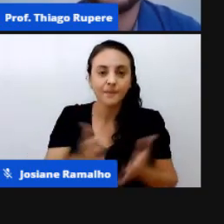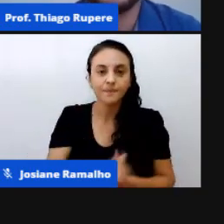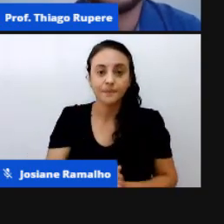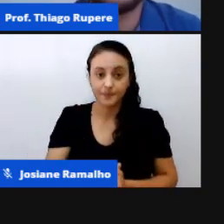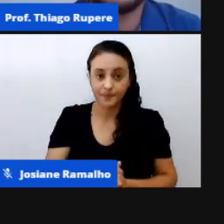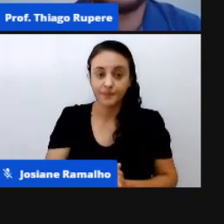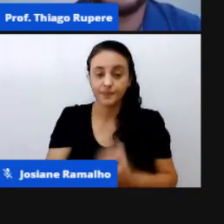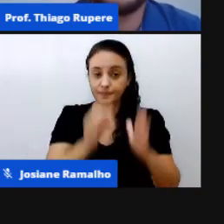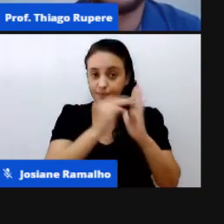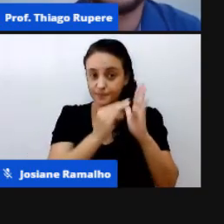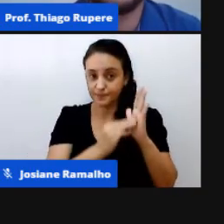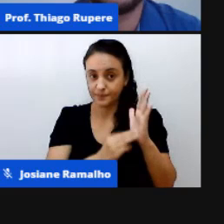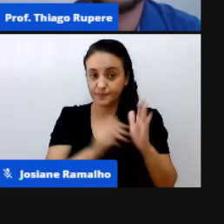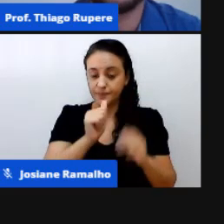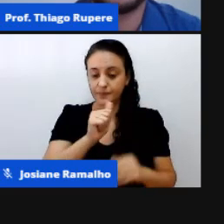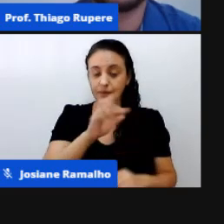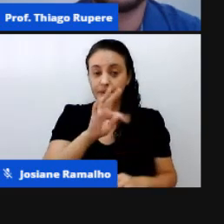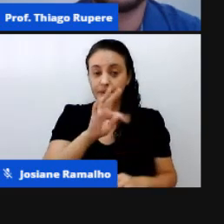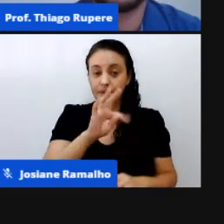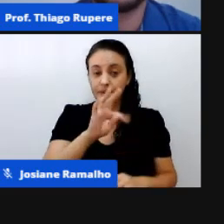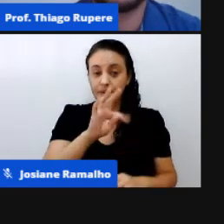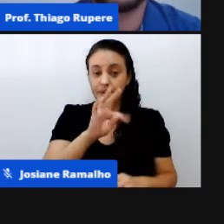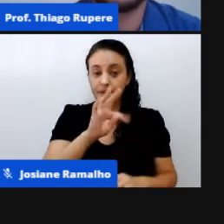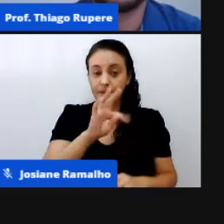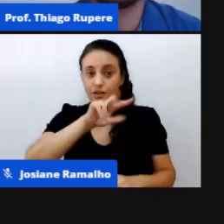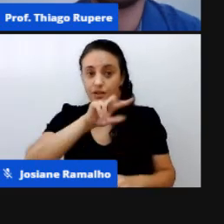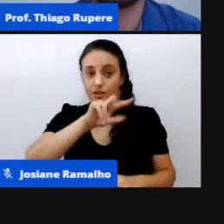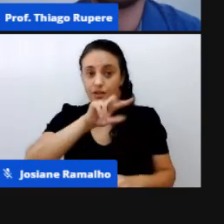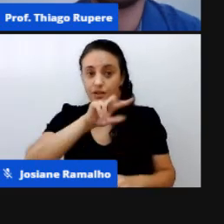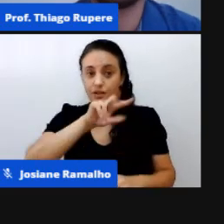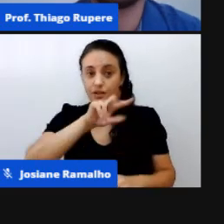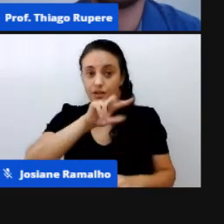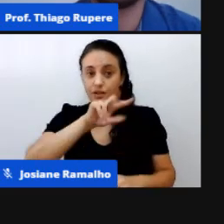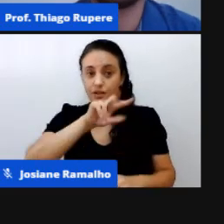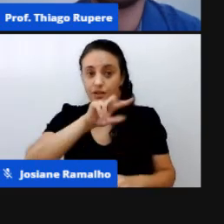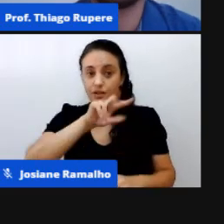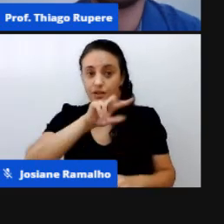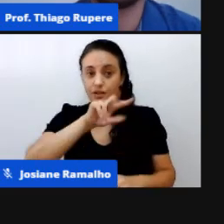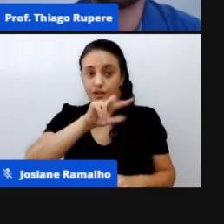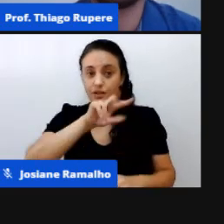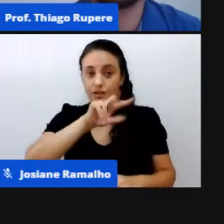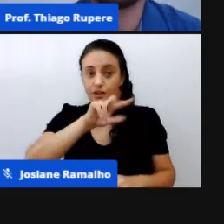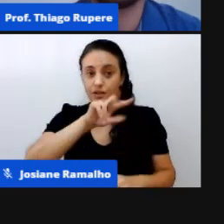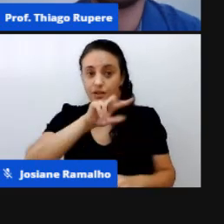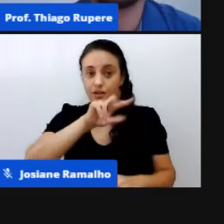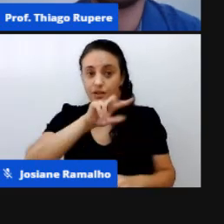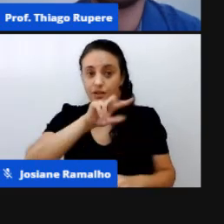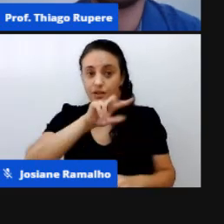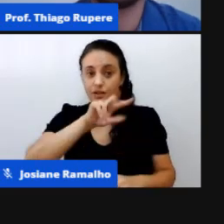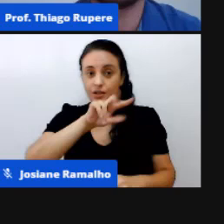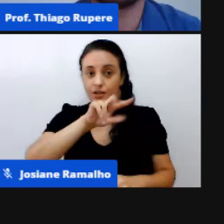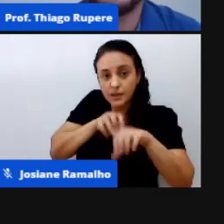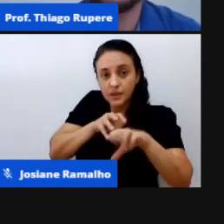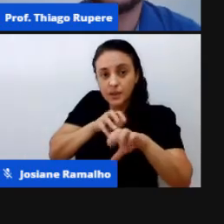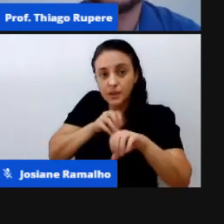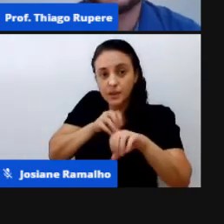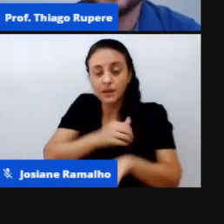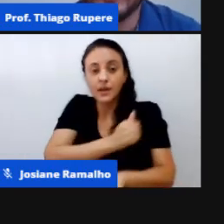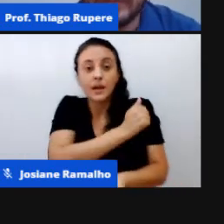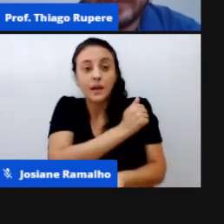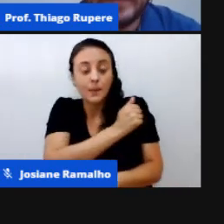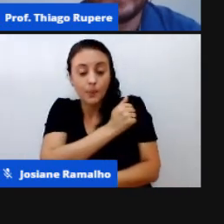Metodologias ativas são estratégias pedagógicas para criar oportunidades de ensino nas quais os alunos passam a ter um comportamento